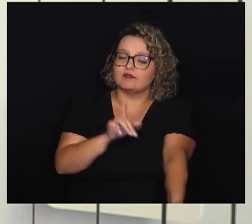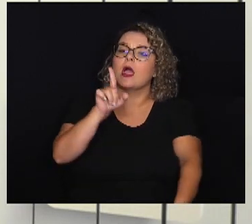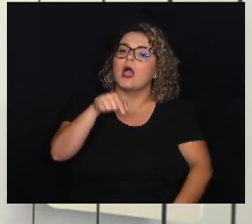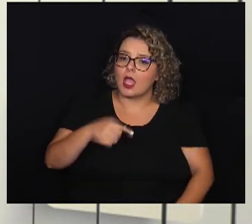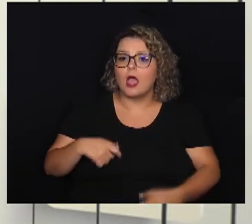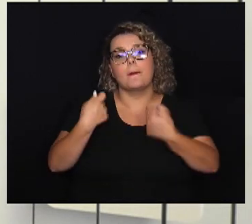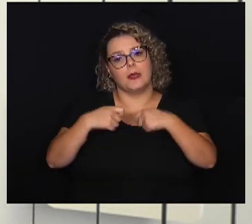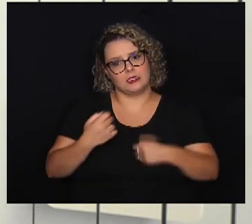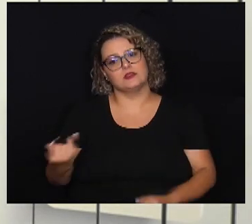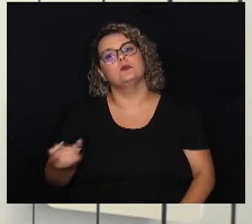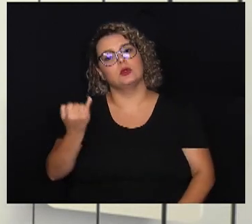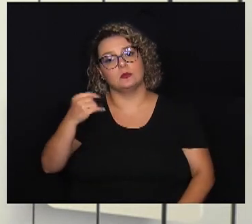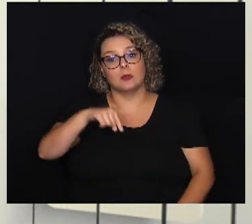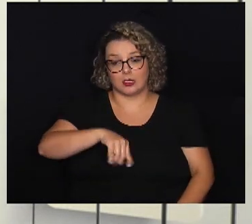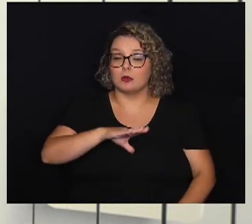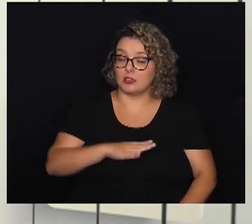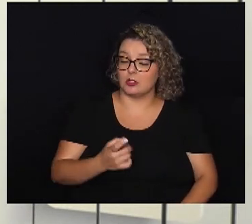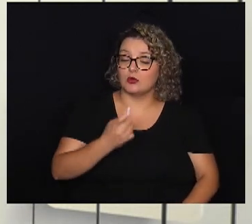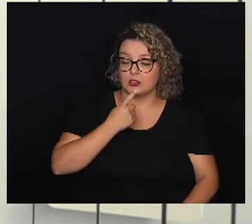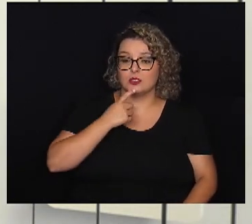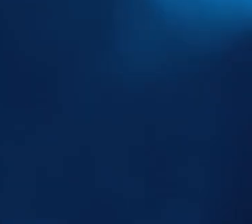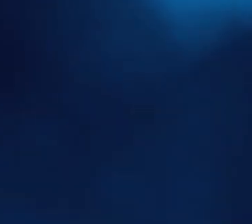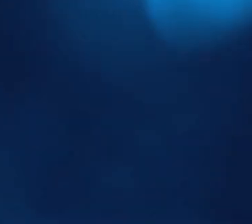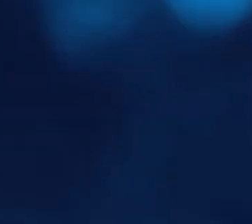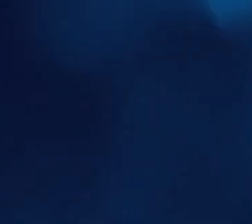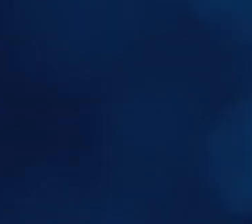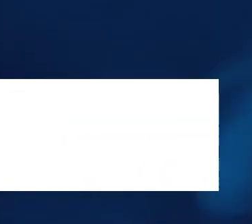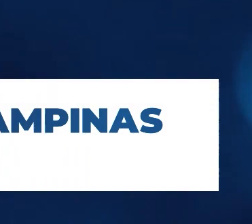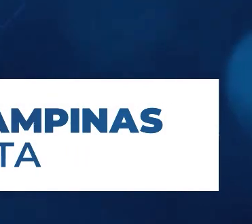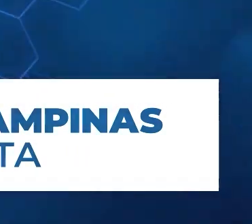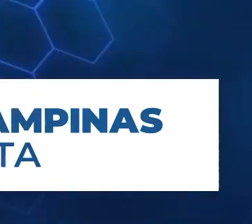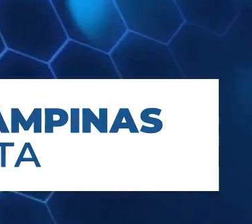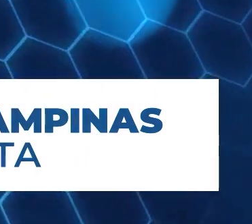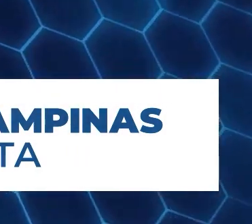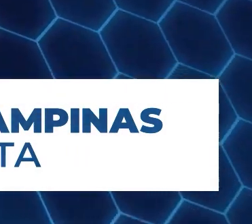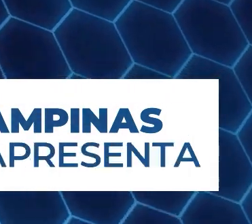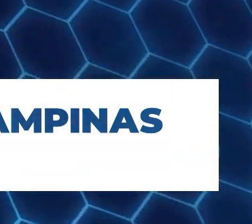é necessária aqui para a cidade de Campinas.